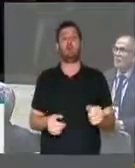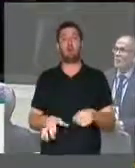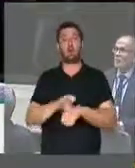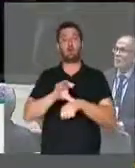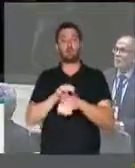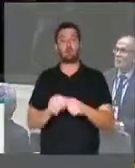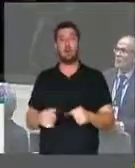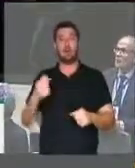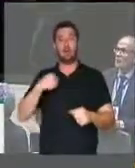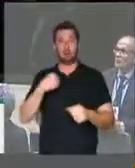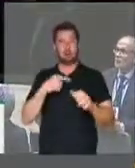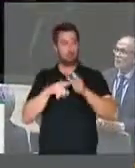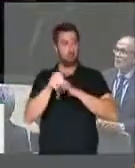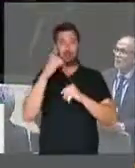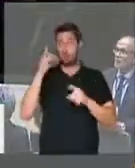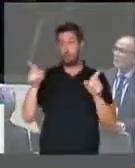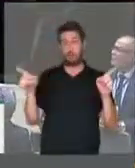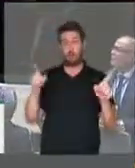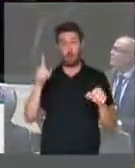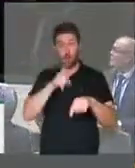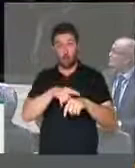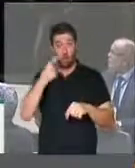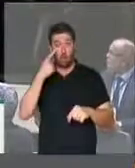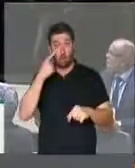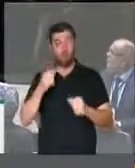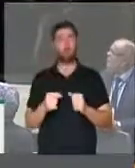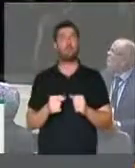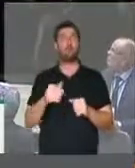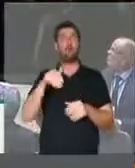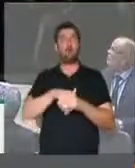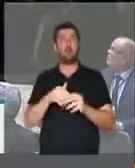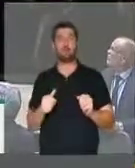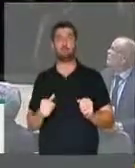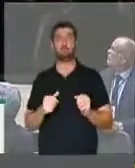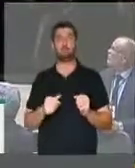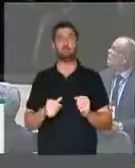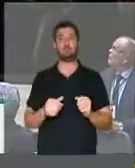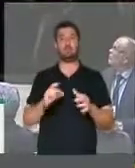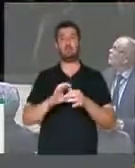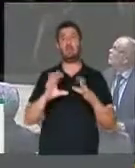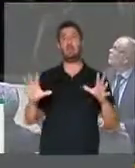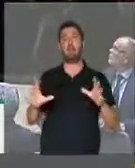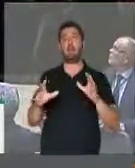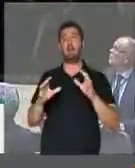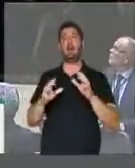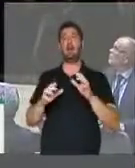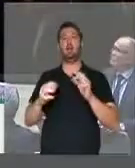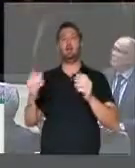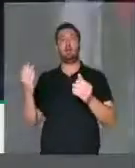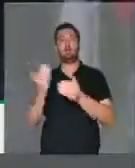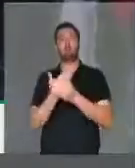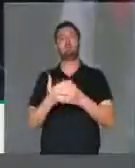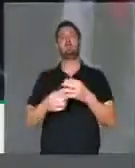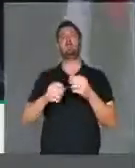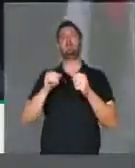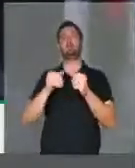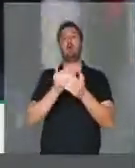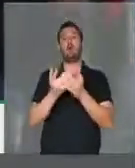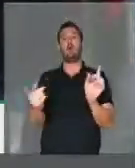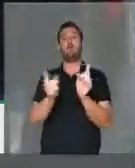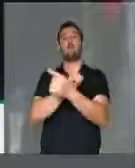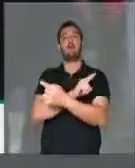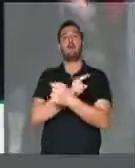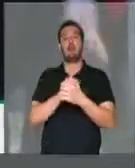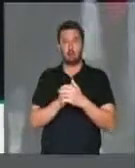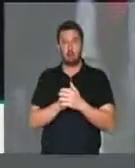aqui e eu puder os recados do processo de votação ea gente ganhou com a concessão de liminar pedindo que haja a inversão